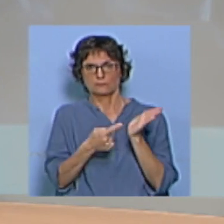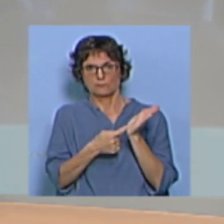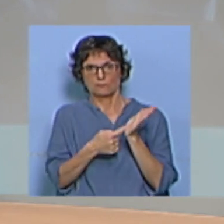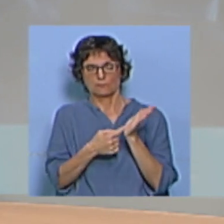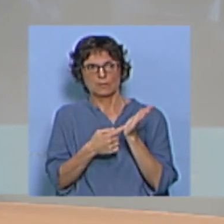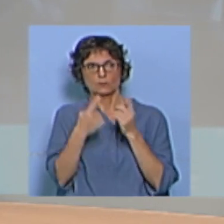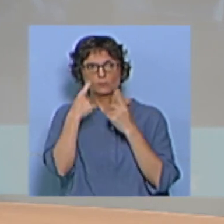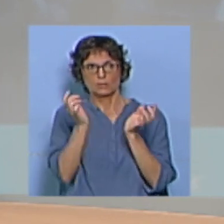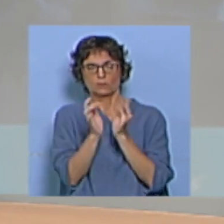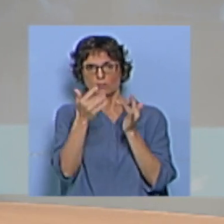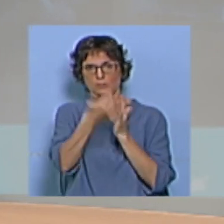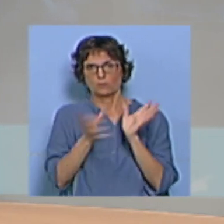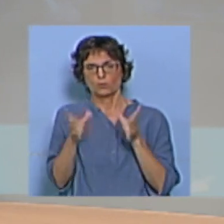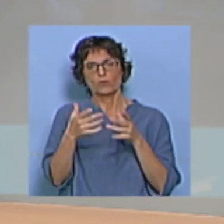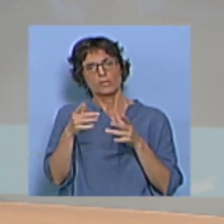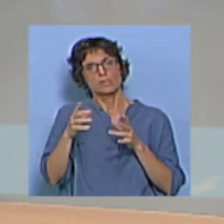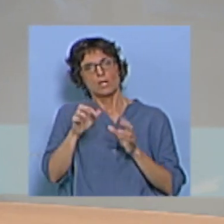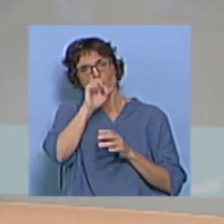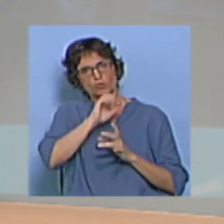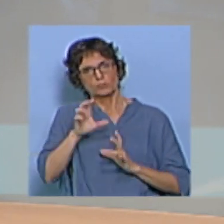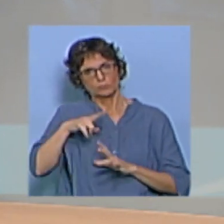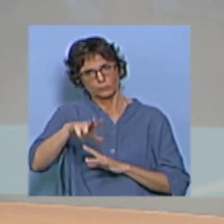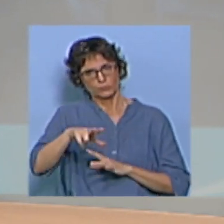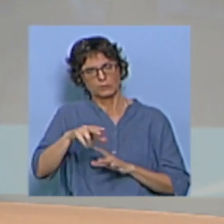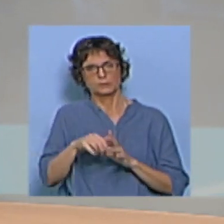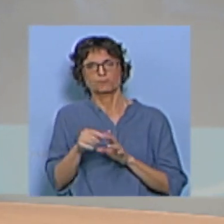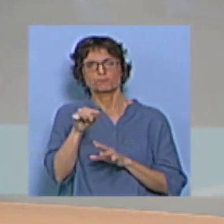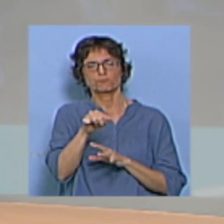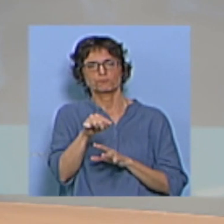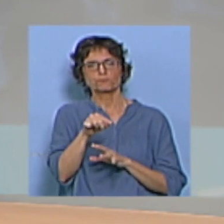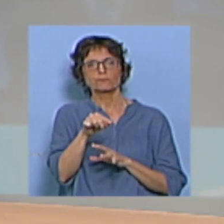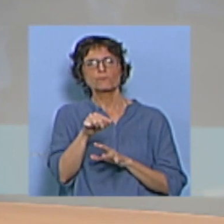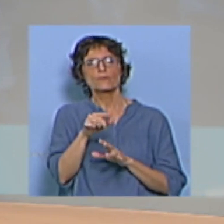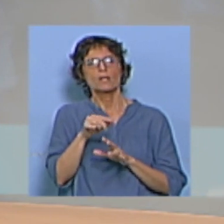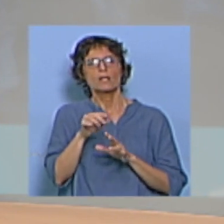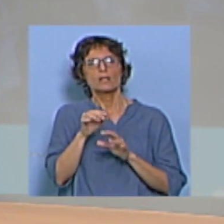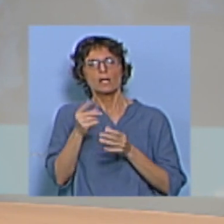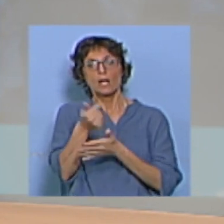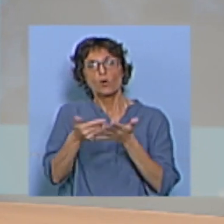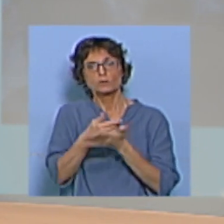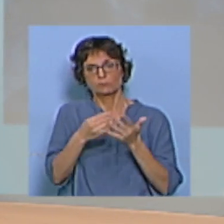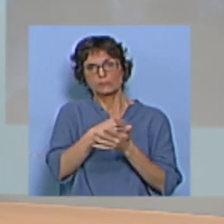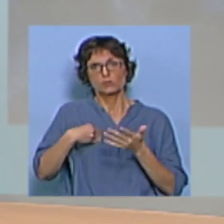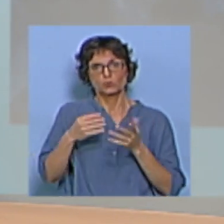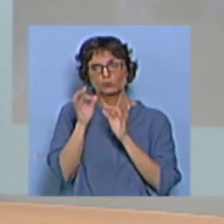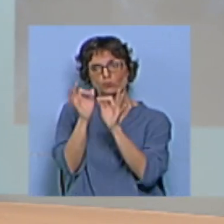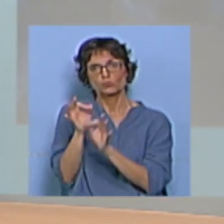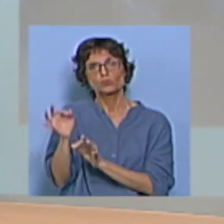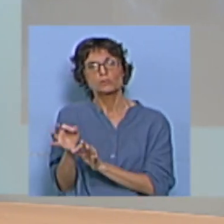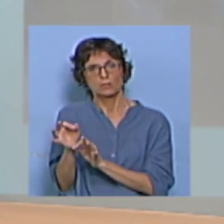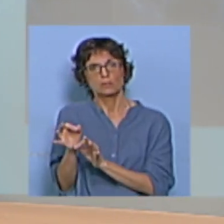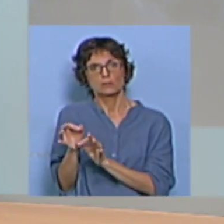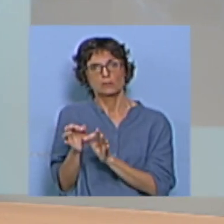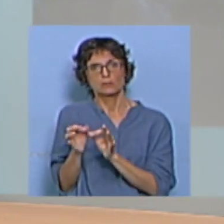Portuguesa, a pensar na sociedade, nos dinamismos da economia, na saúde, no cuidado, para quando um pronunciamento